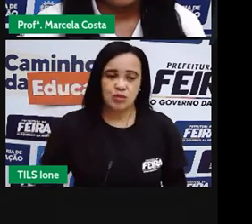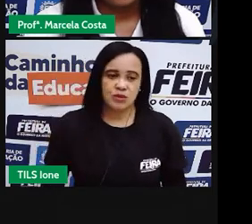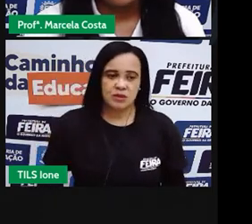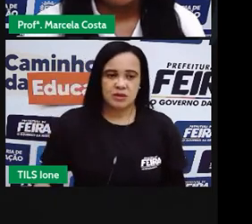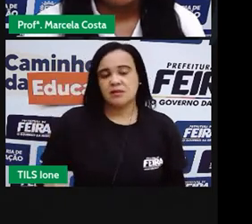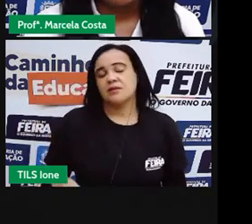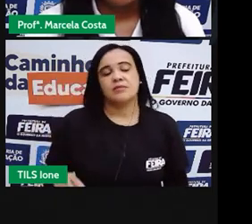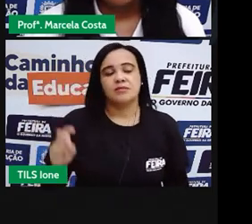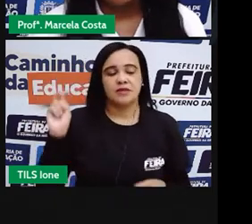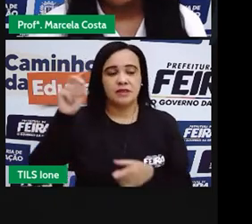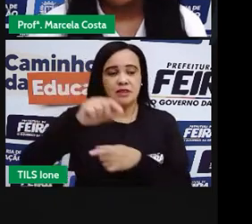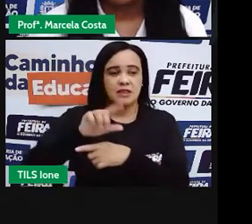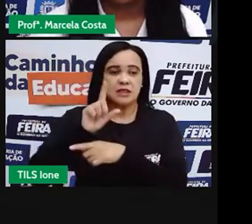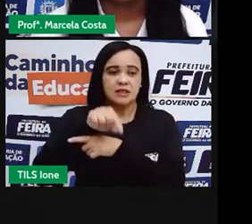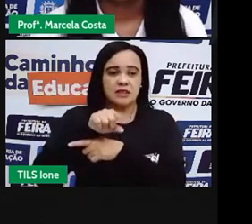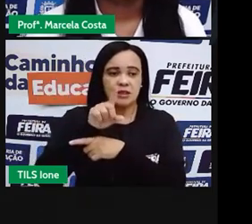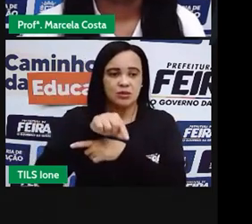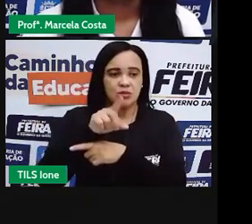da